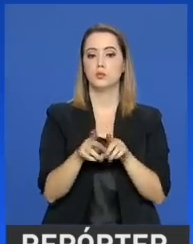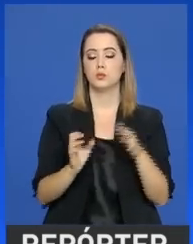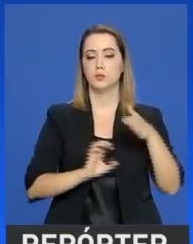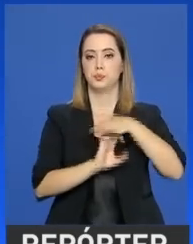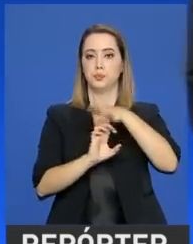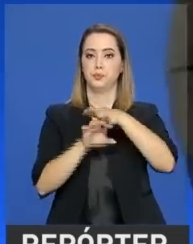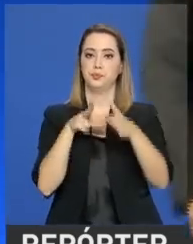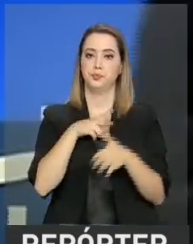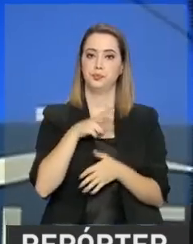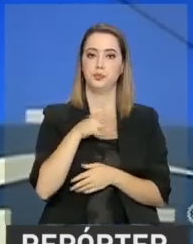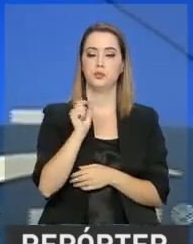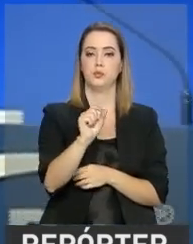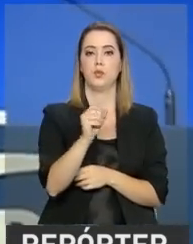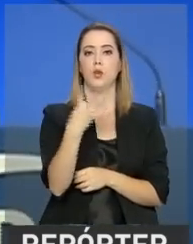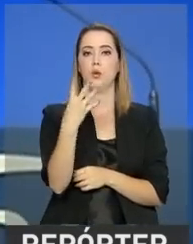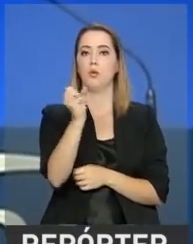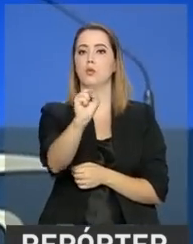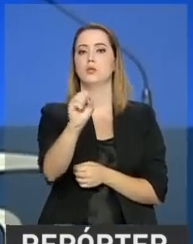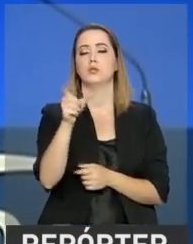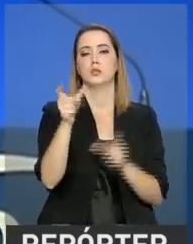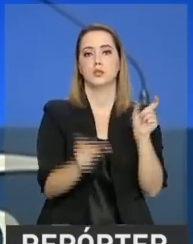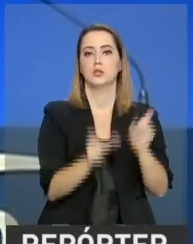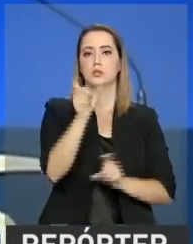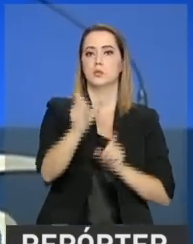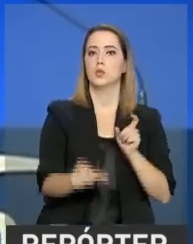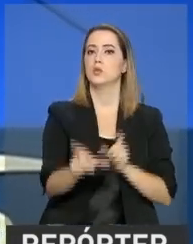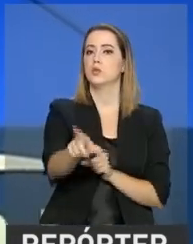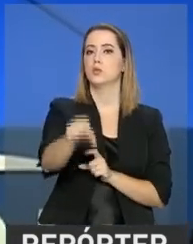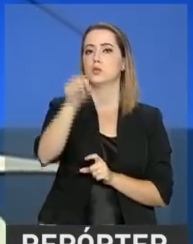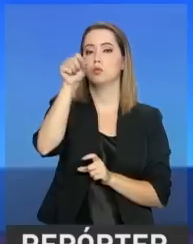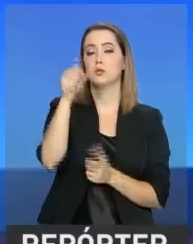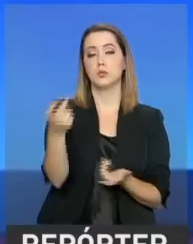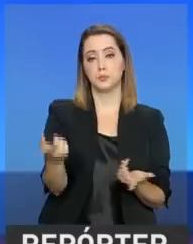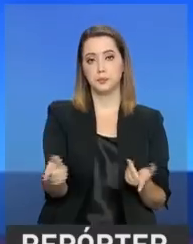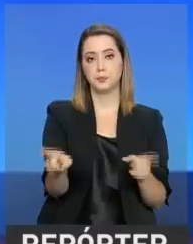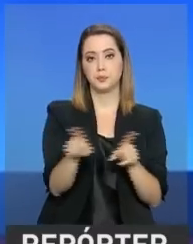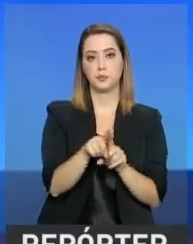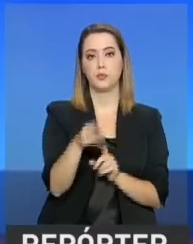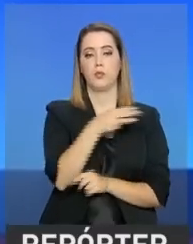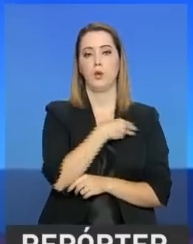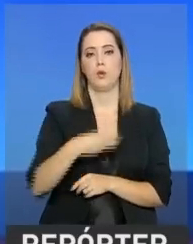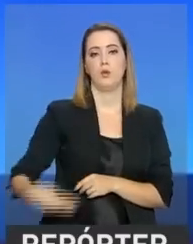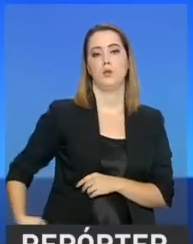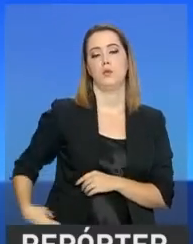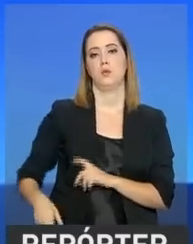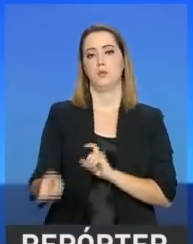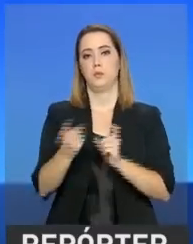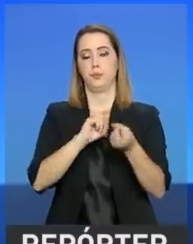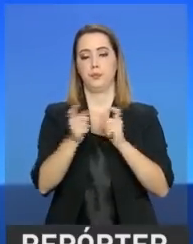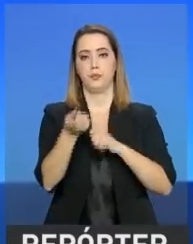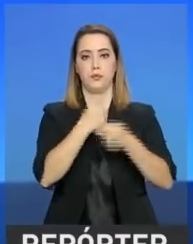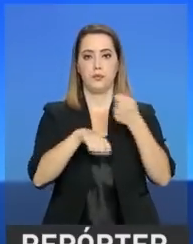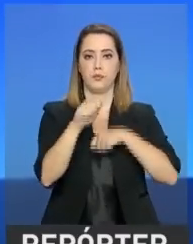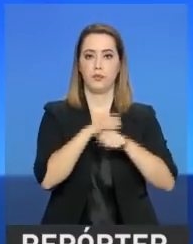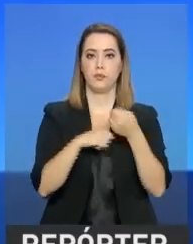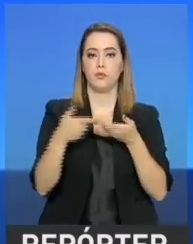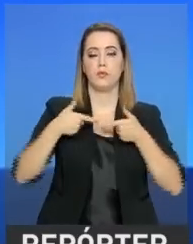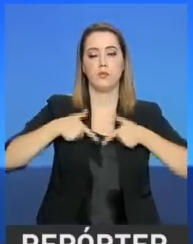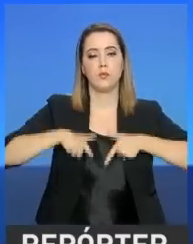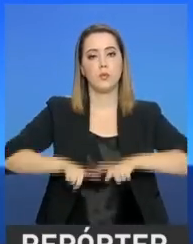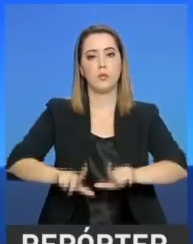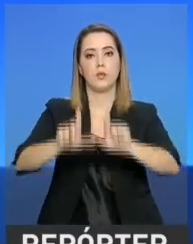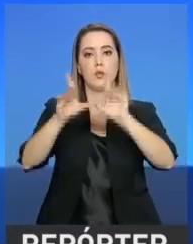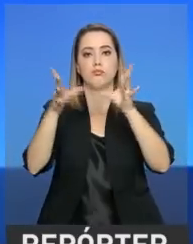são 48 indicados pelo júri oficial do evento. O ministro da Fazenda, Henrique Meirelles, recebeu o prêmio